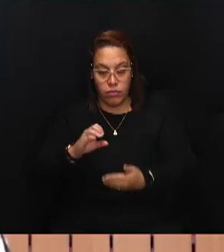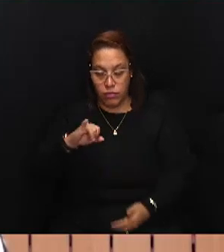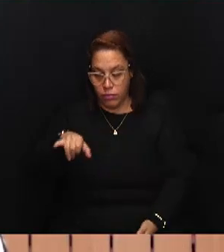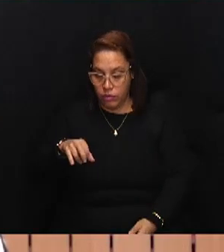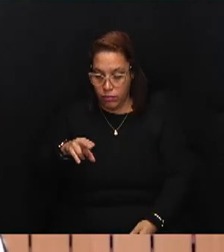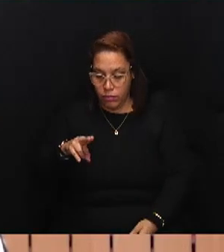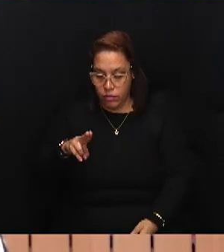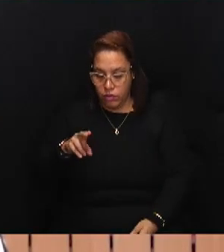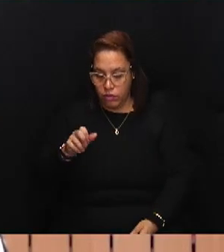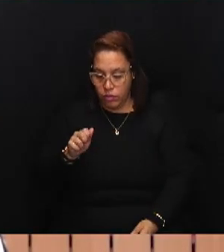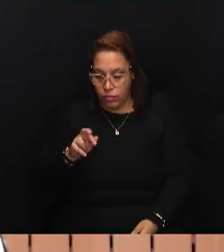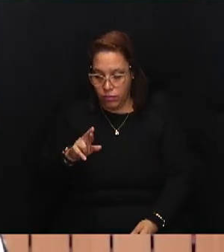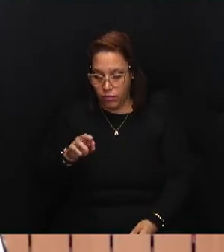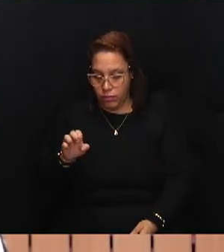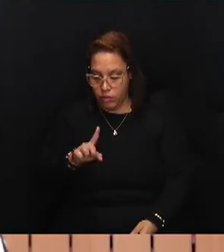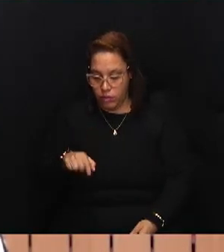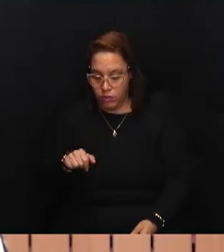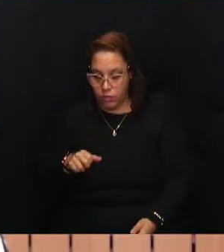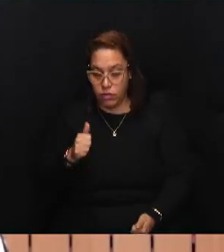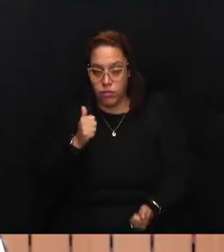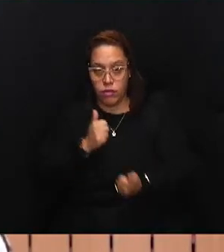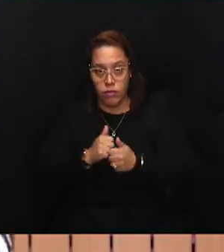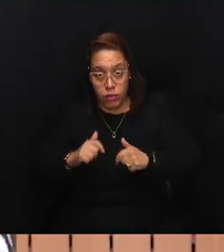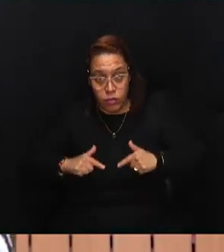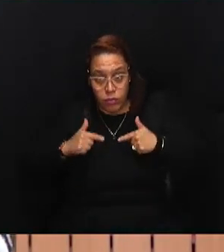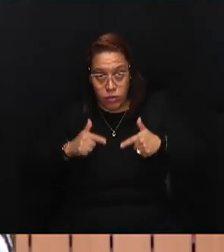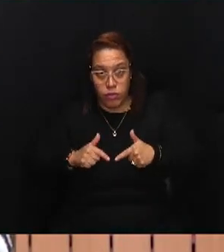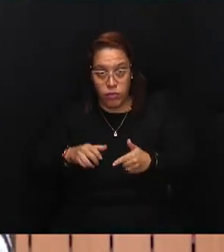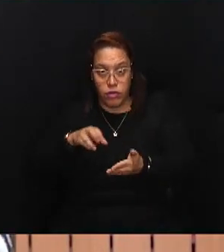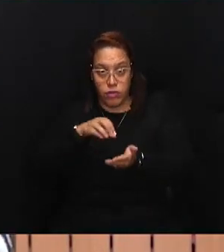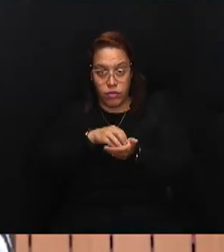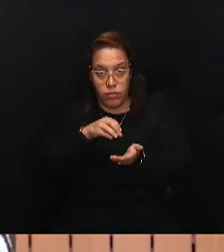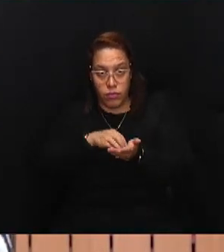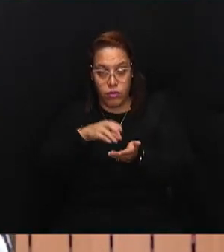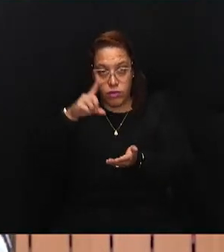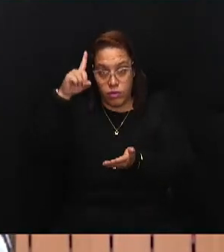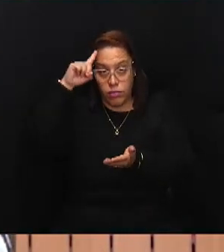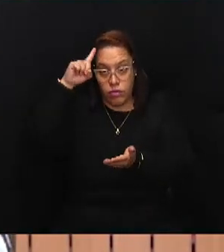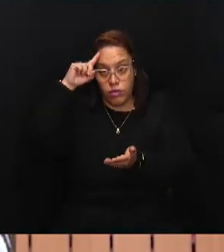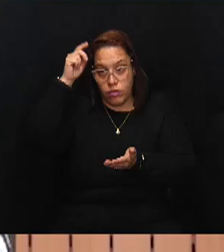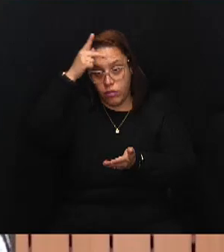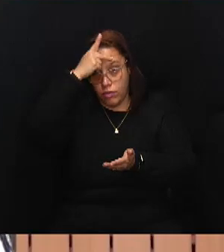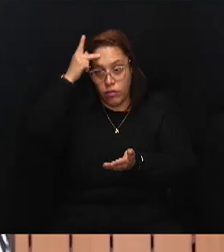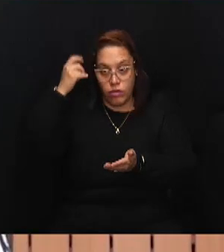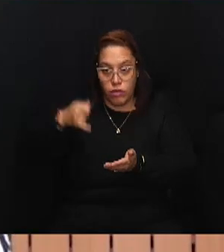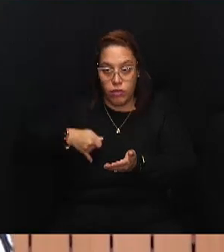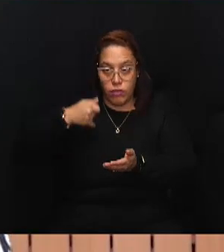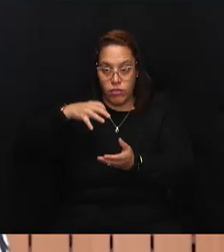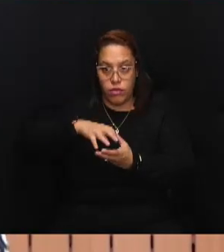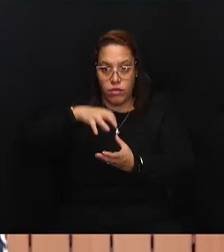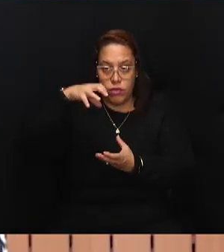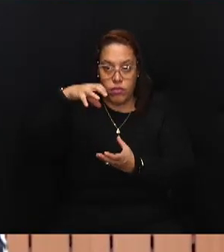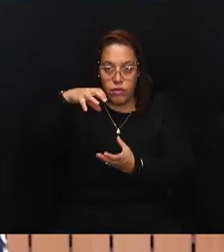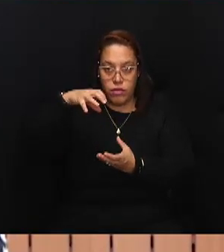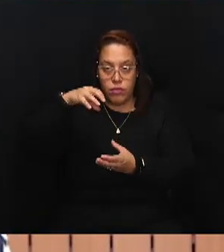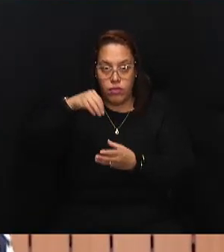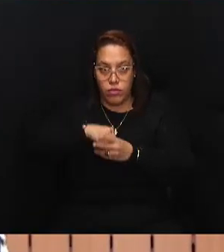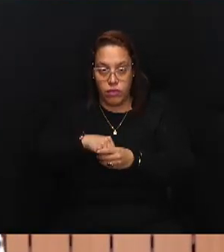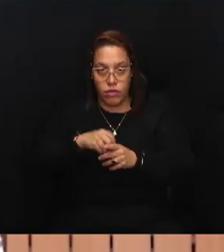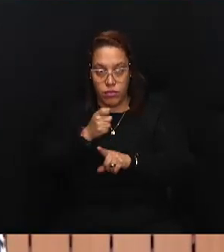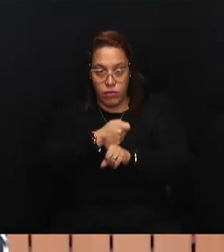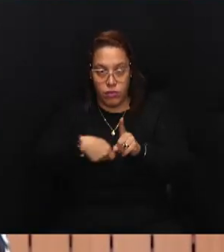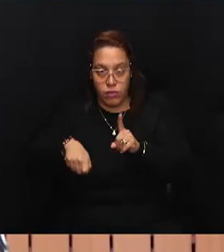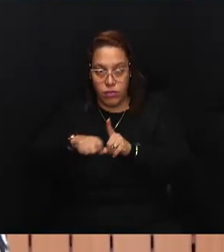também faz parte dessa luta, é o Centro-Dia da Pessoa Idosa. Dentro da assistência